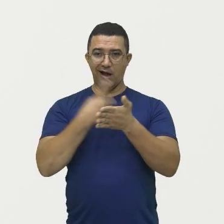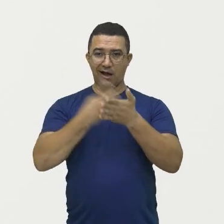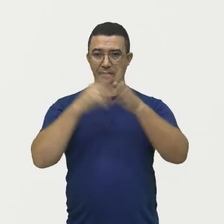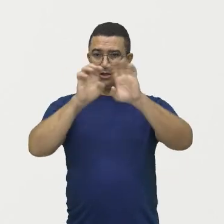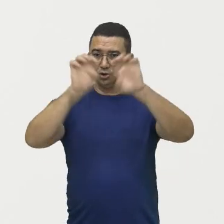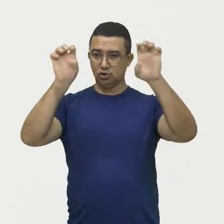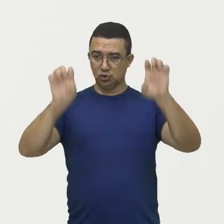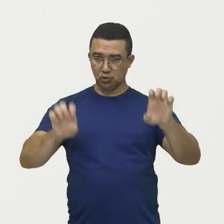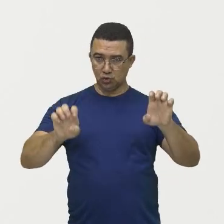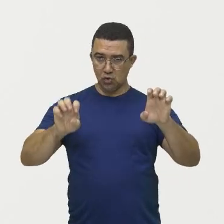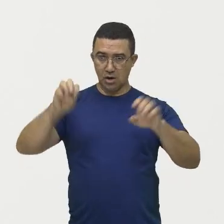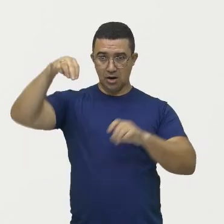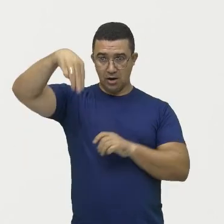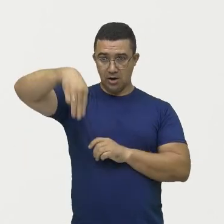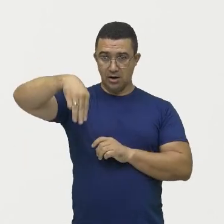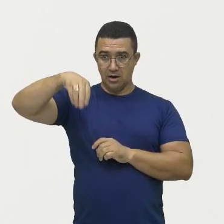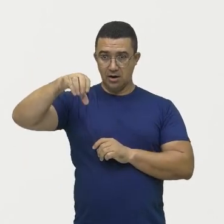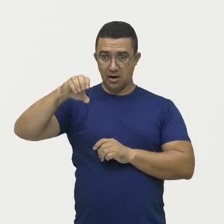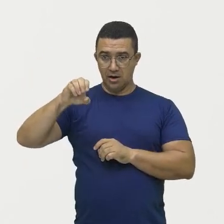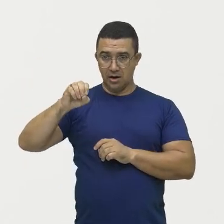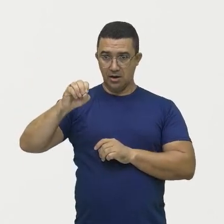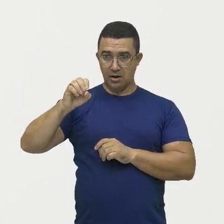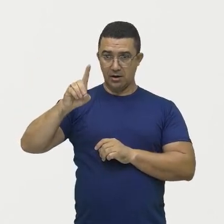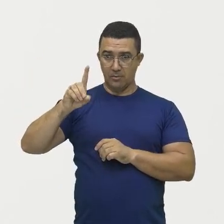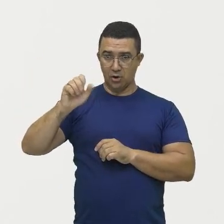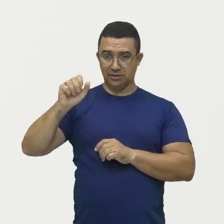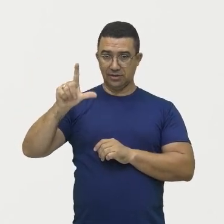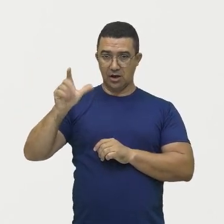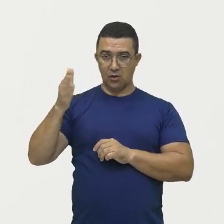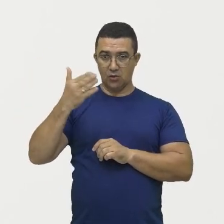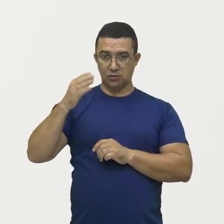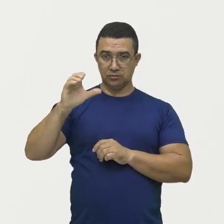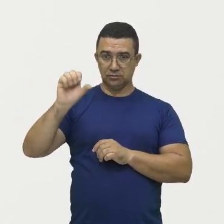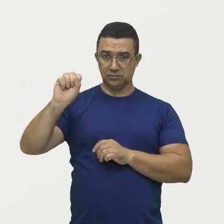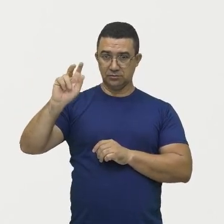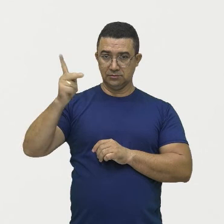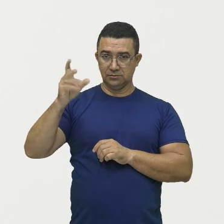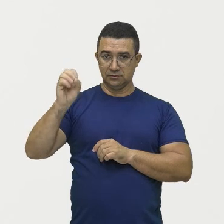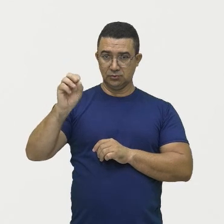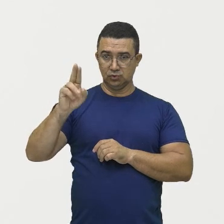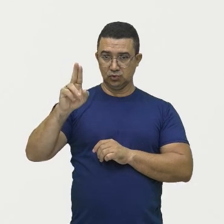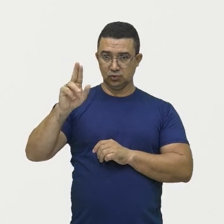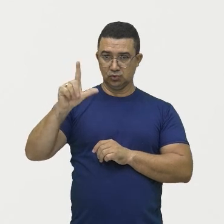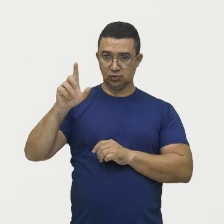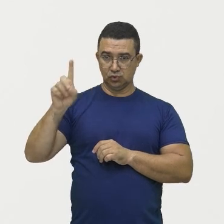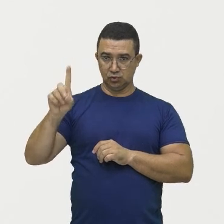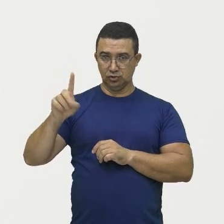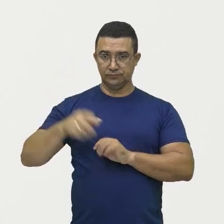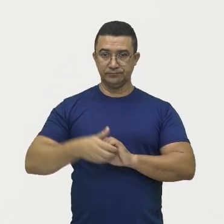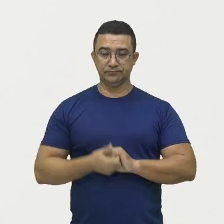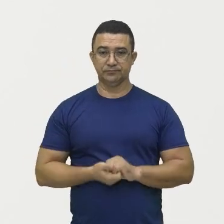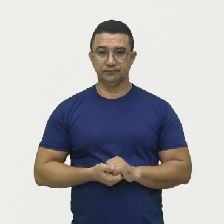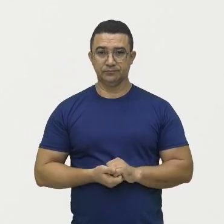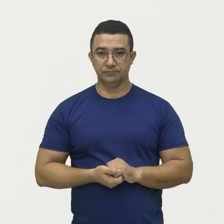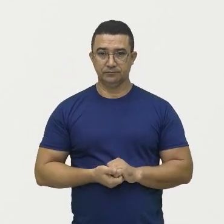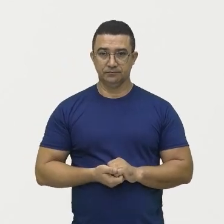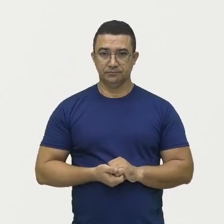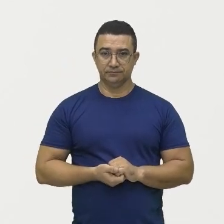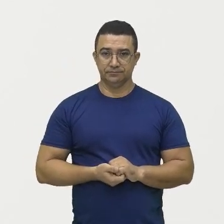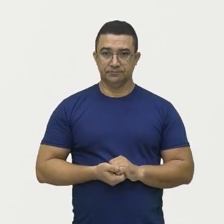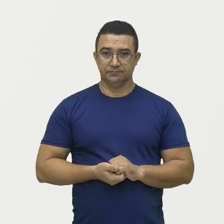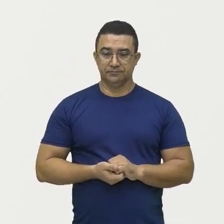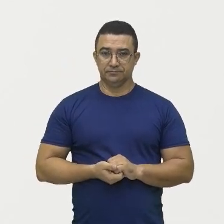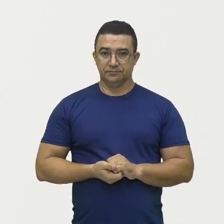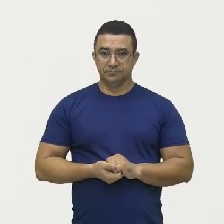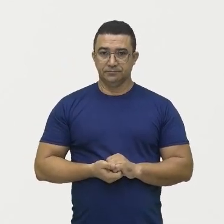do modal should, nós devemos utilizar o verbo no presente, né, o verbo sem o to, apesar de estar no